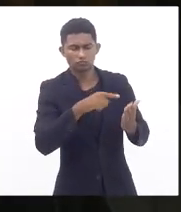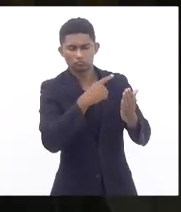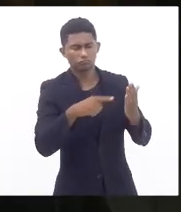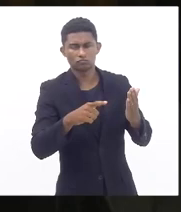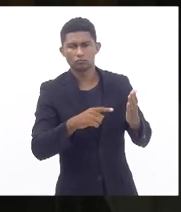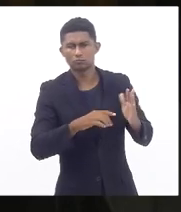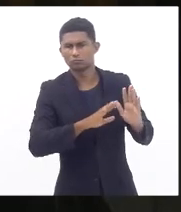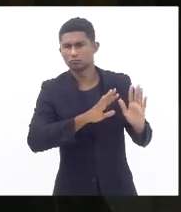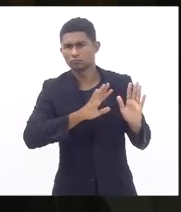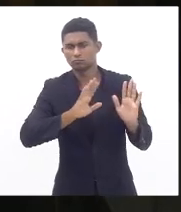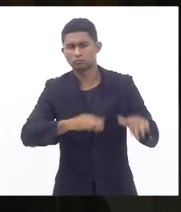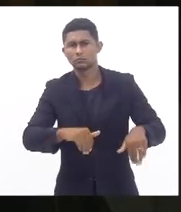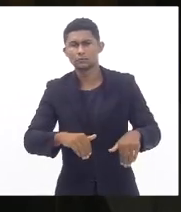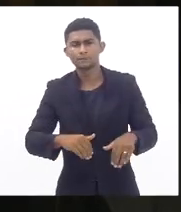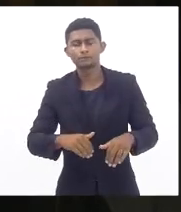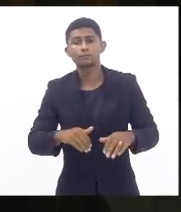milhares.